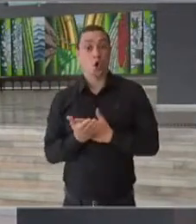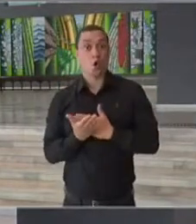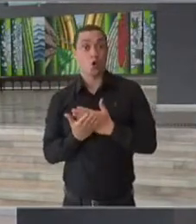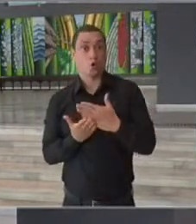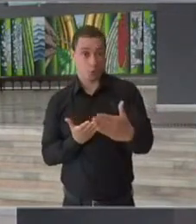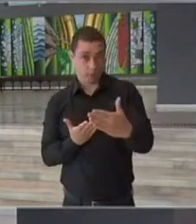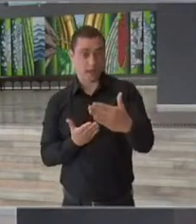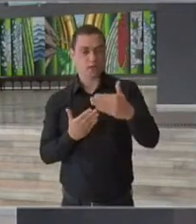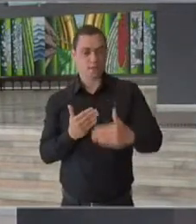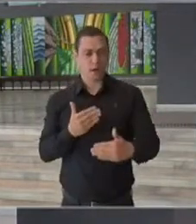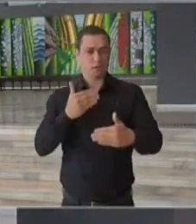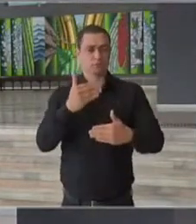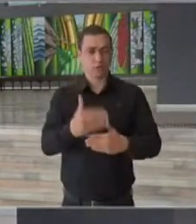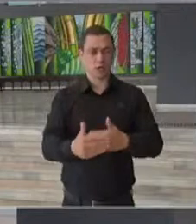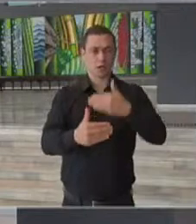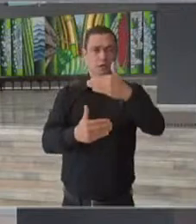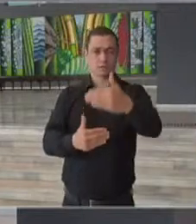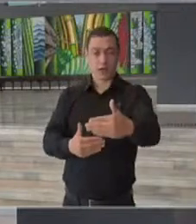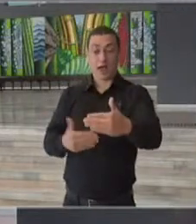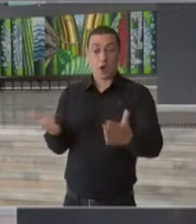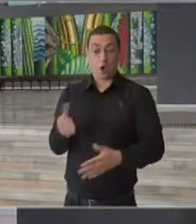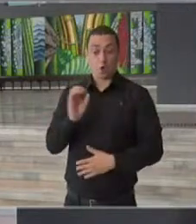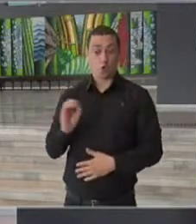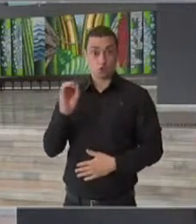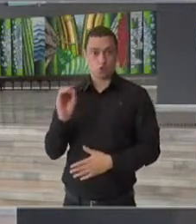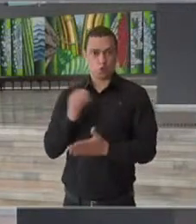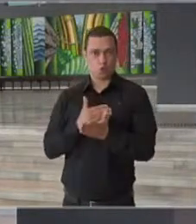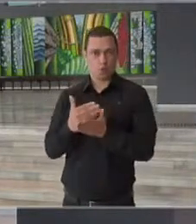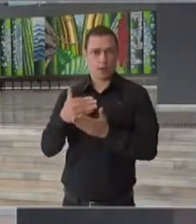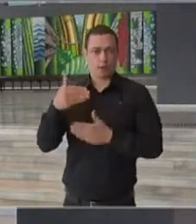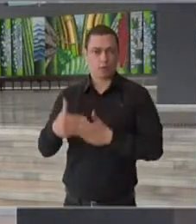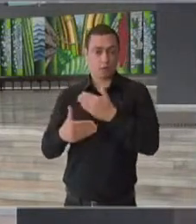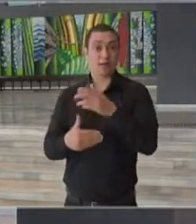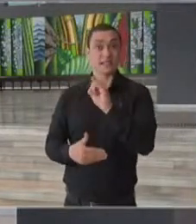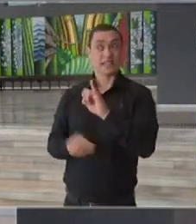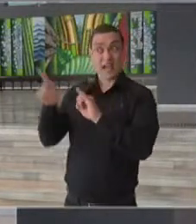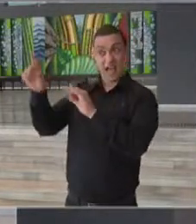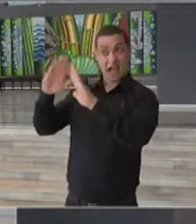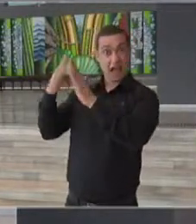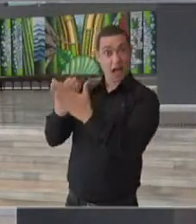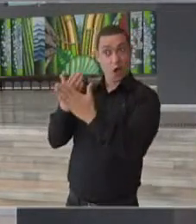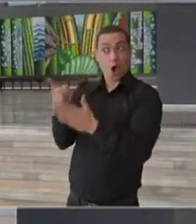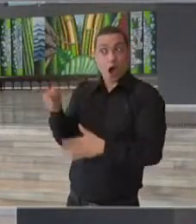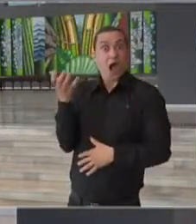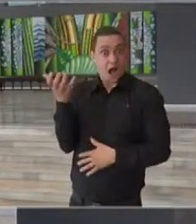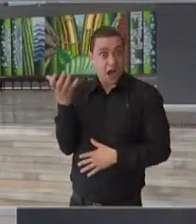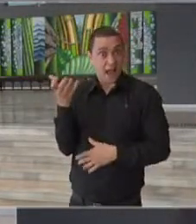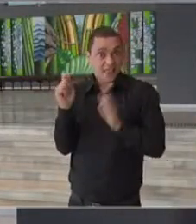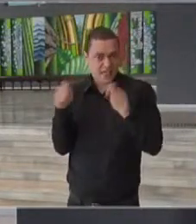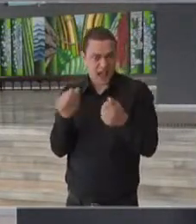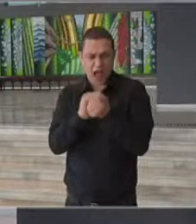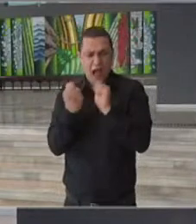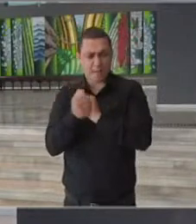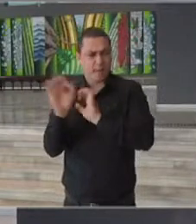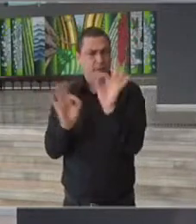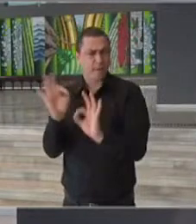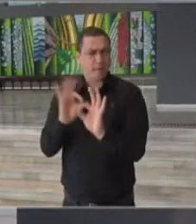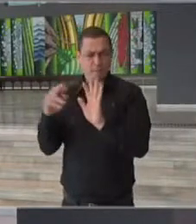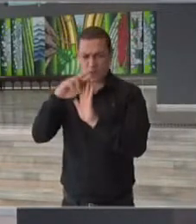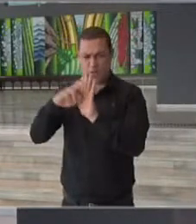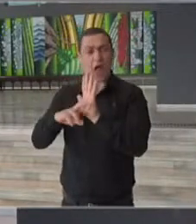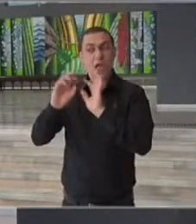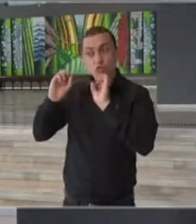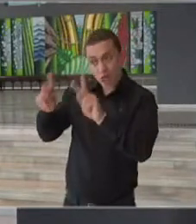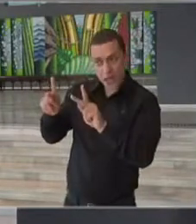de forma gradual, agora em outubro, desde que a escola queira e esteja realmente preparada. Se ela não